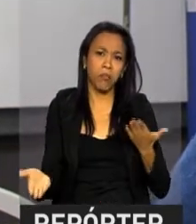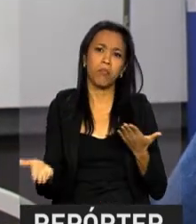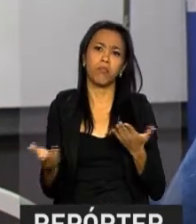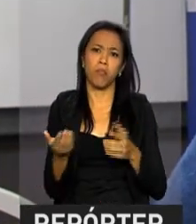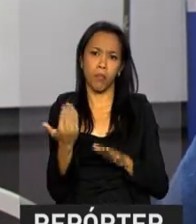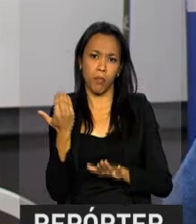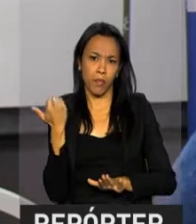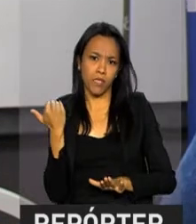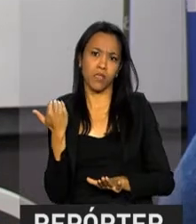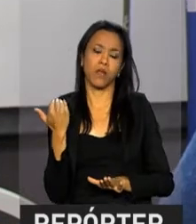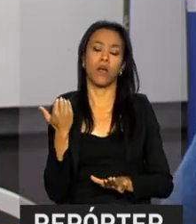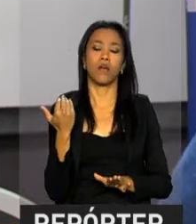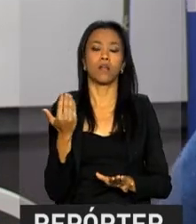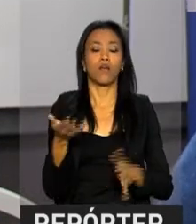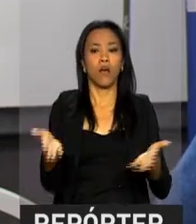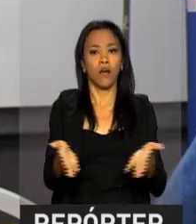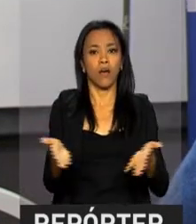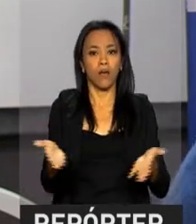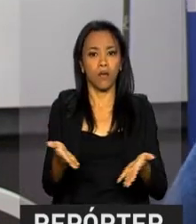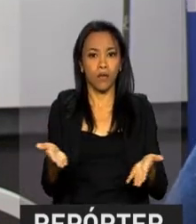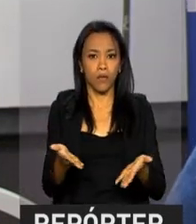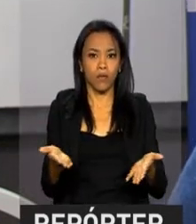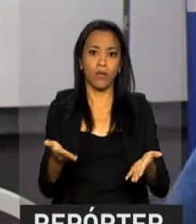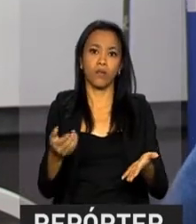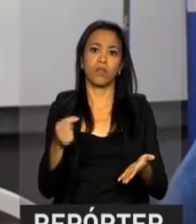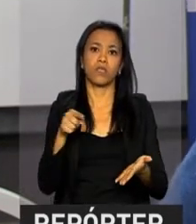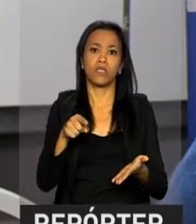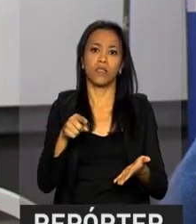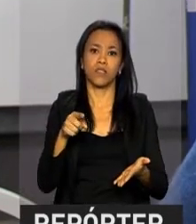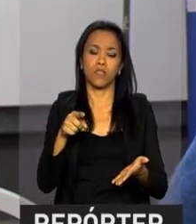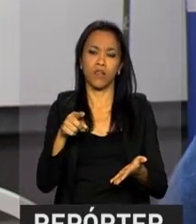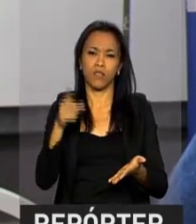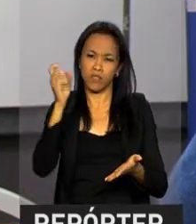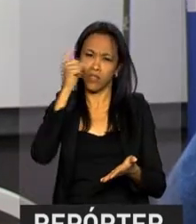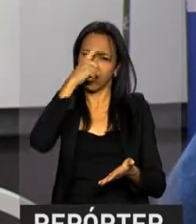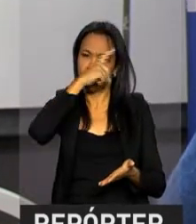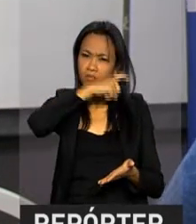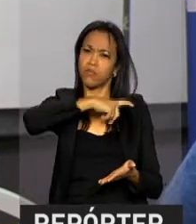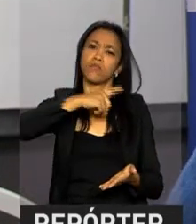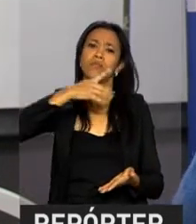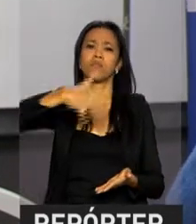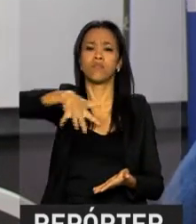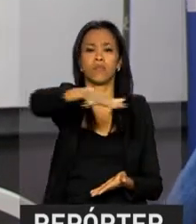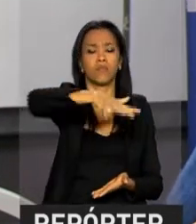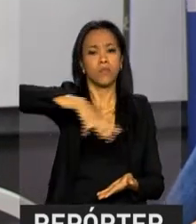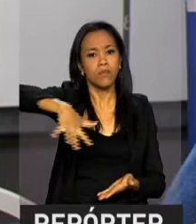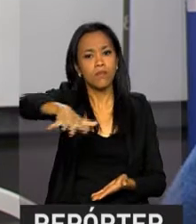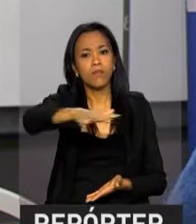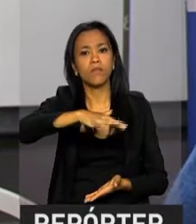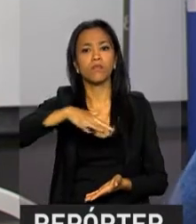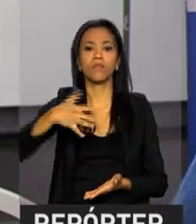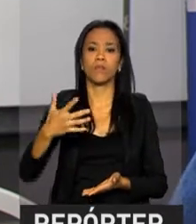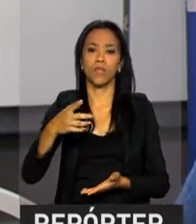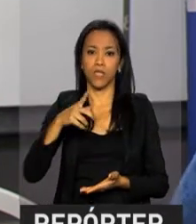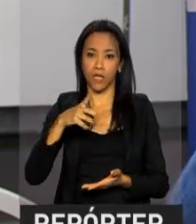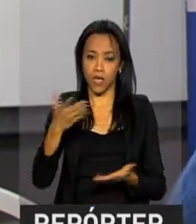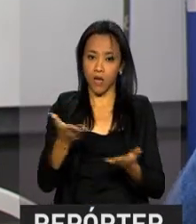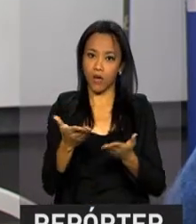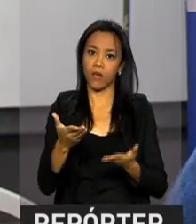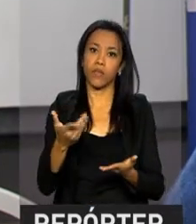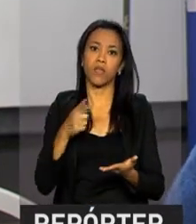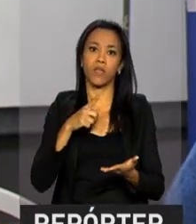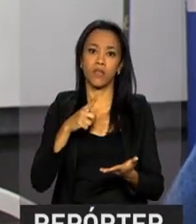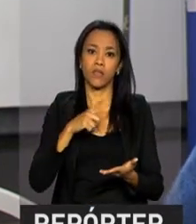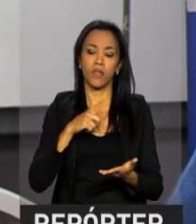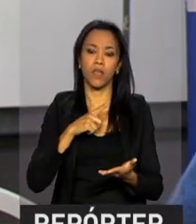então elas vêm de uma demanda represada intensa e num ambiente onde você tem uma recomposição o maior